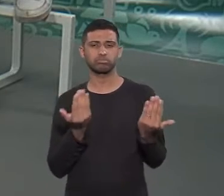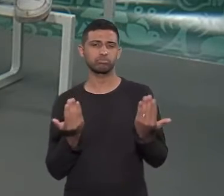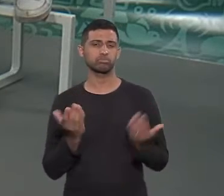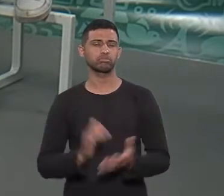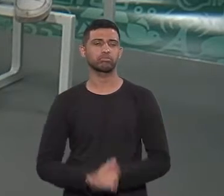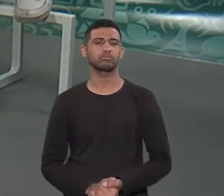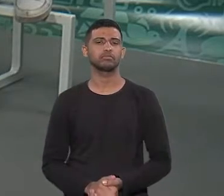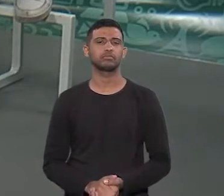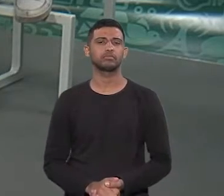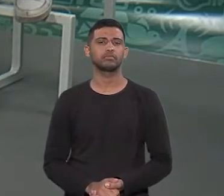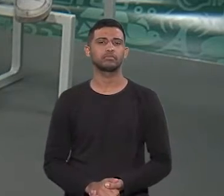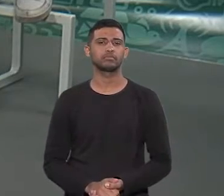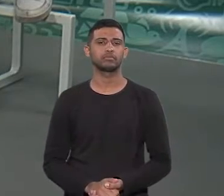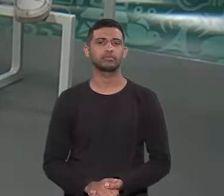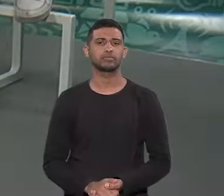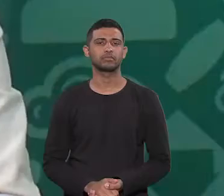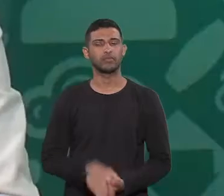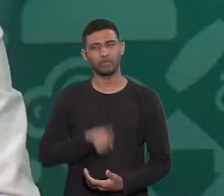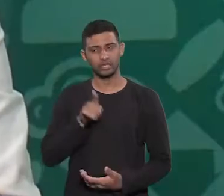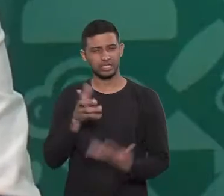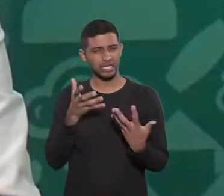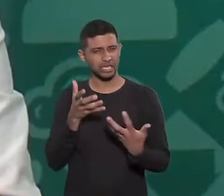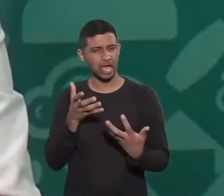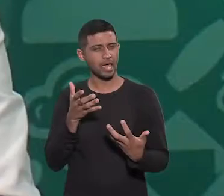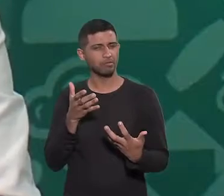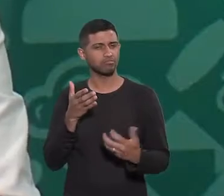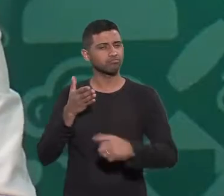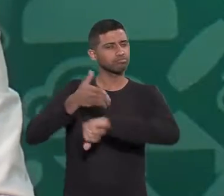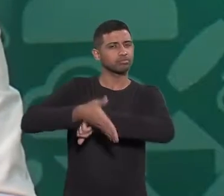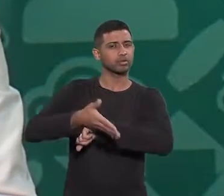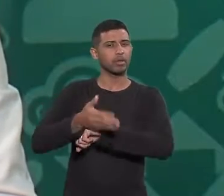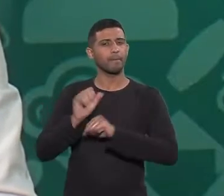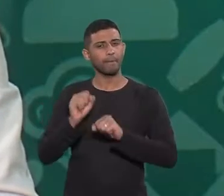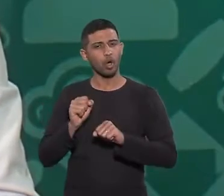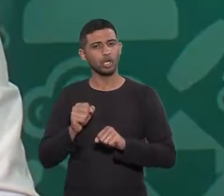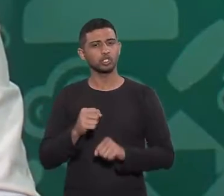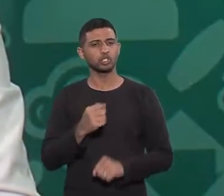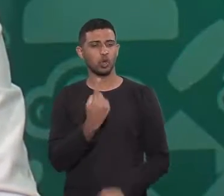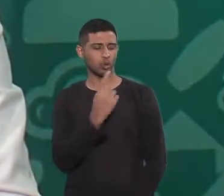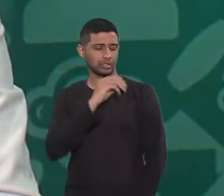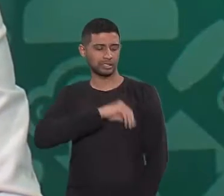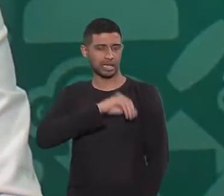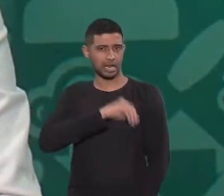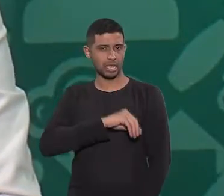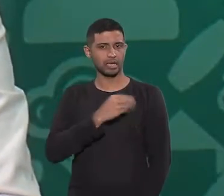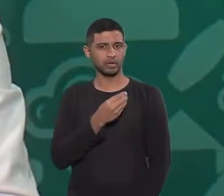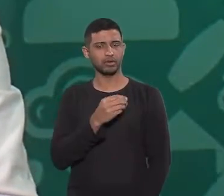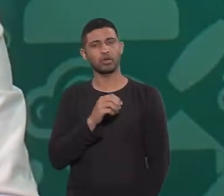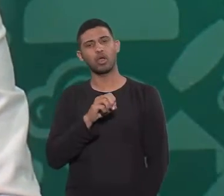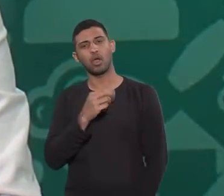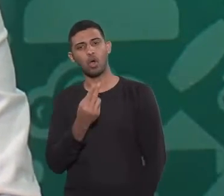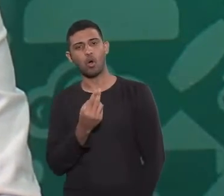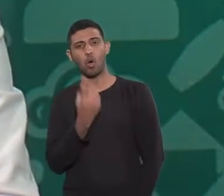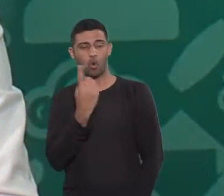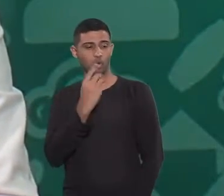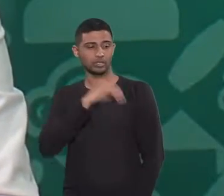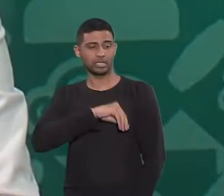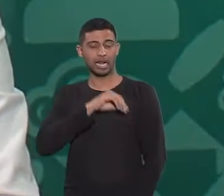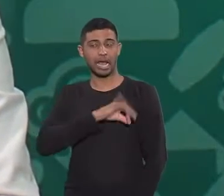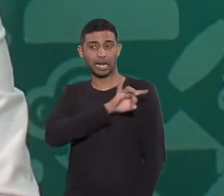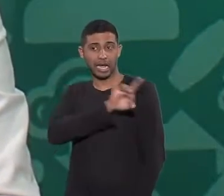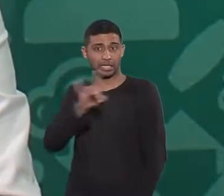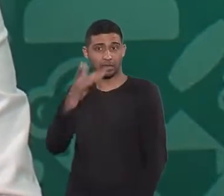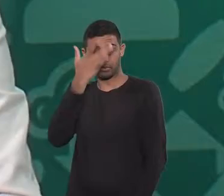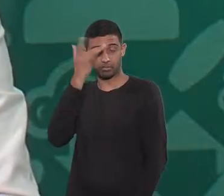é utilizar, porque varia. A depender do que você está tentando acessar, vai de um salário mínimo e meio ou um